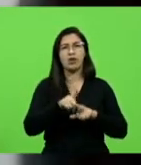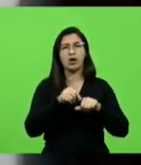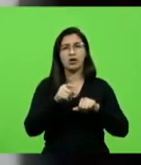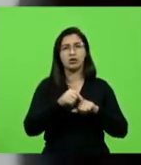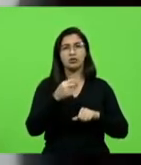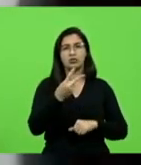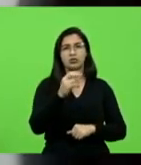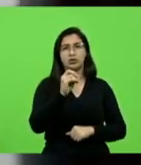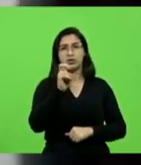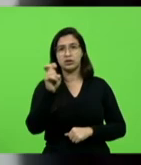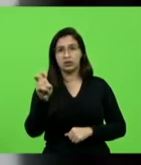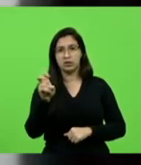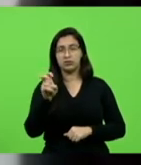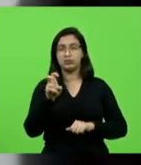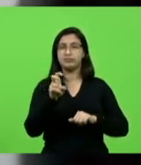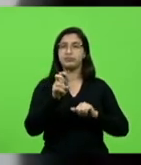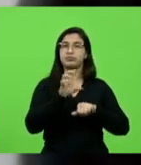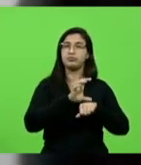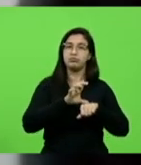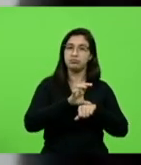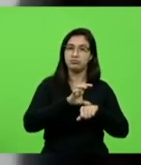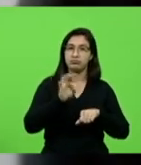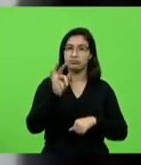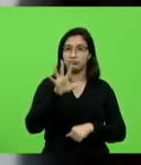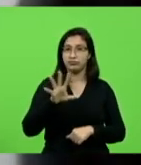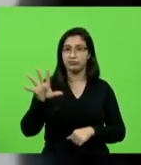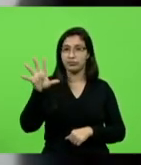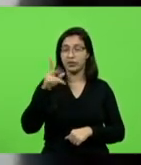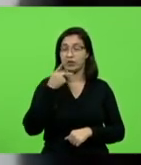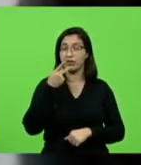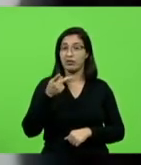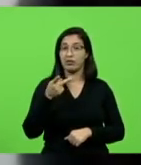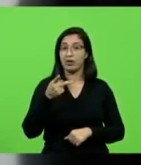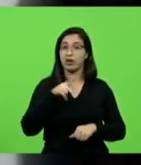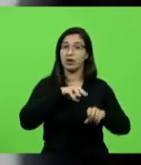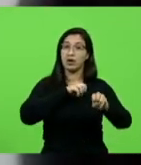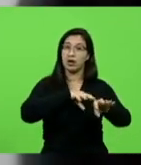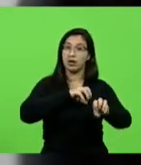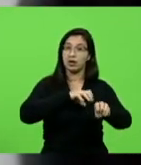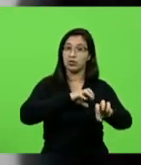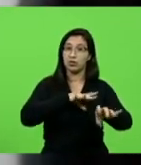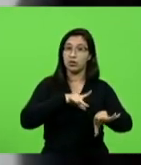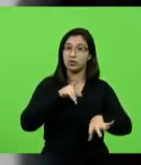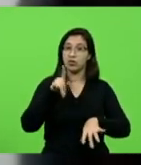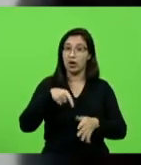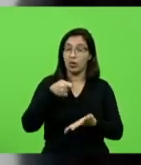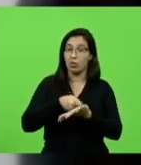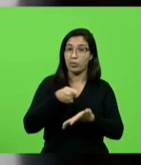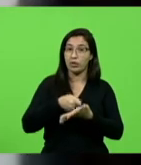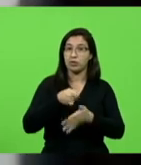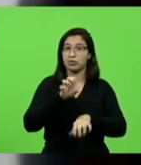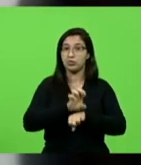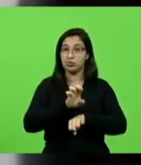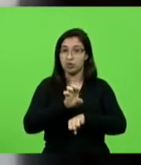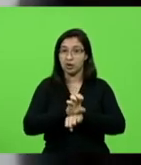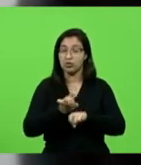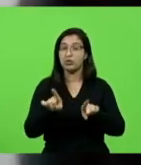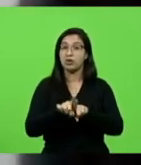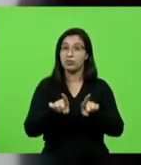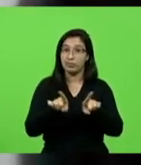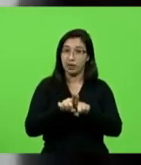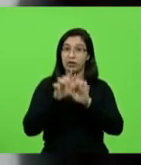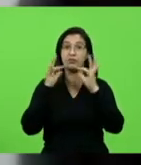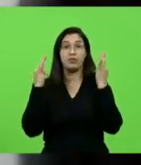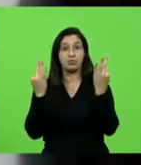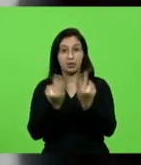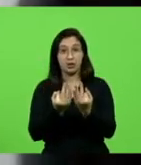Constituição Federal, de que educação é dever do Estado e da família.